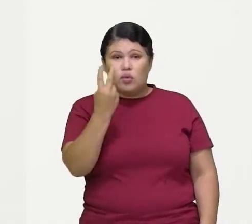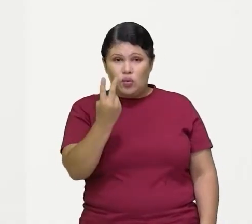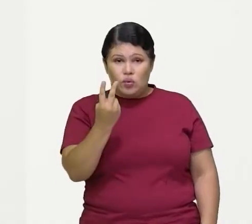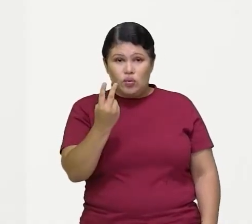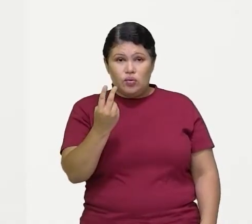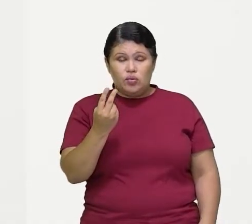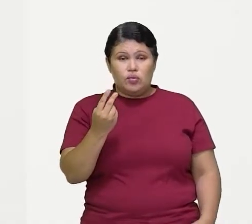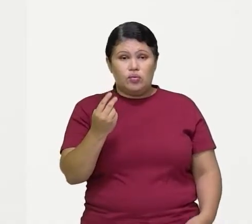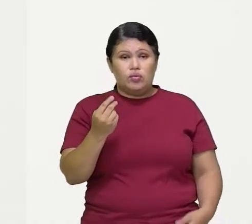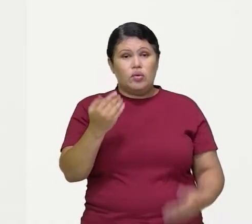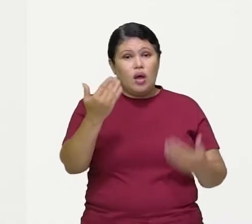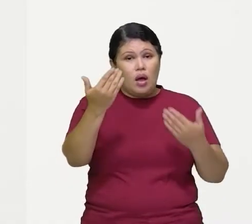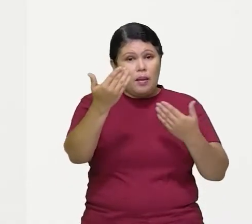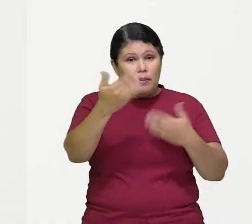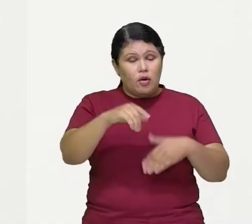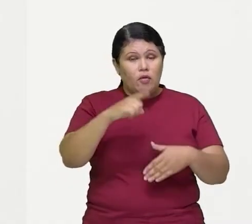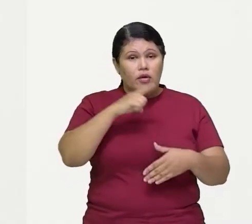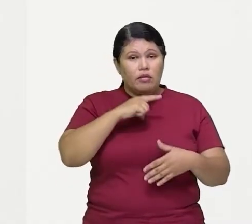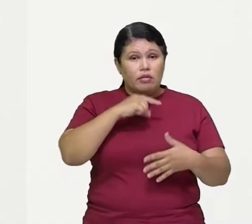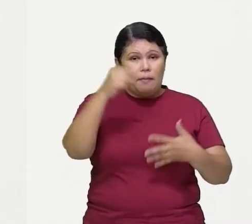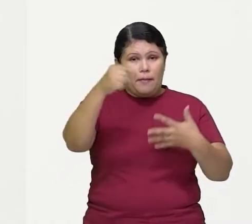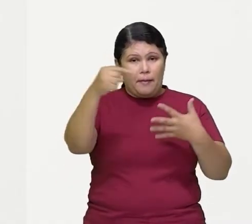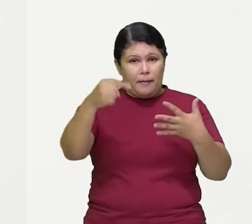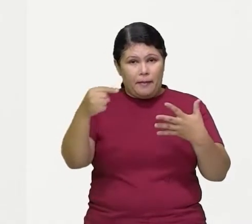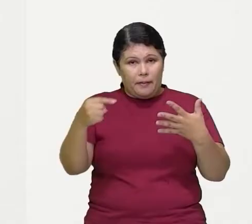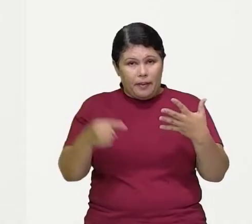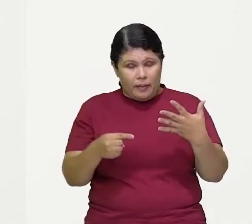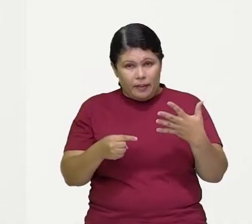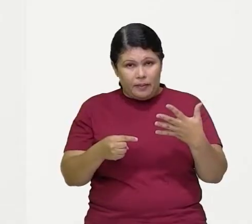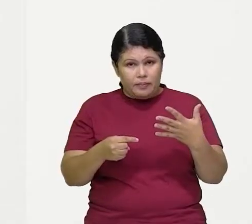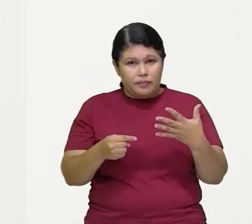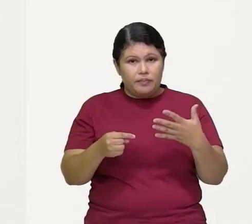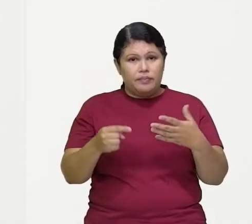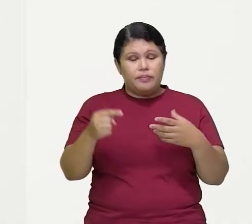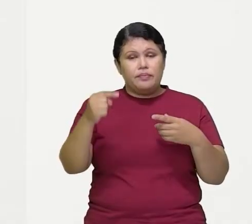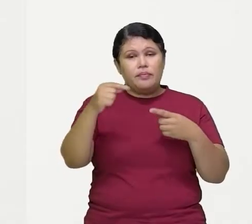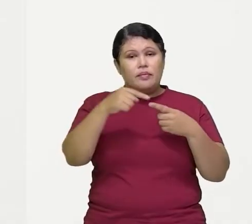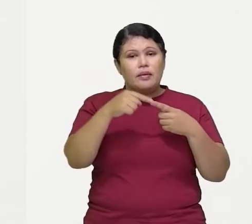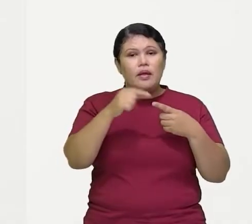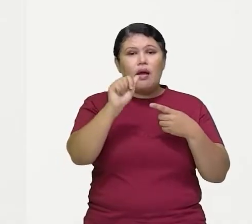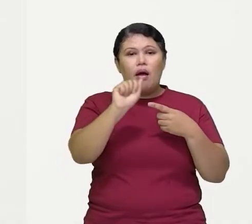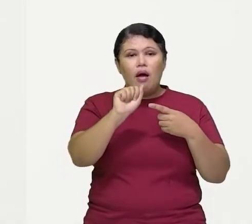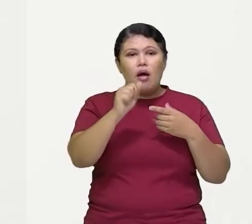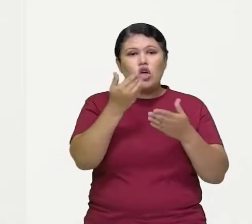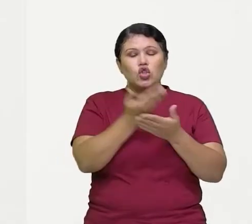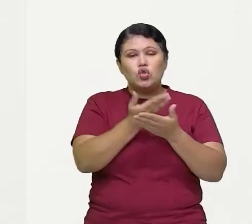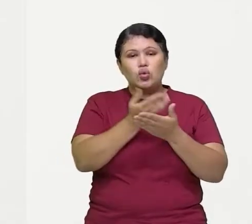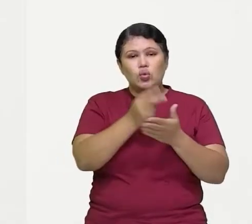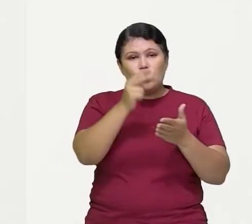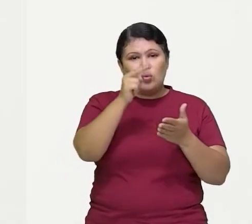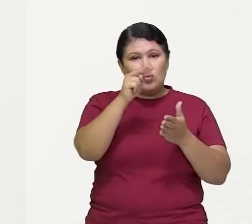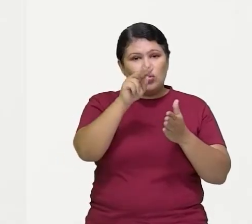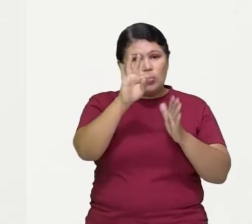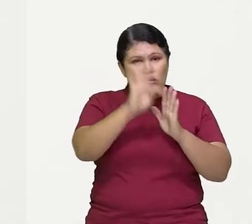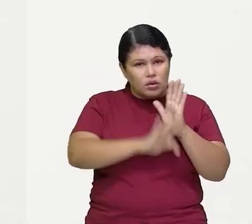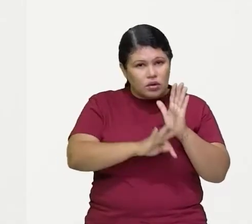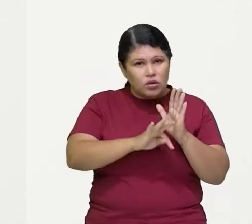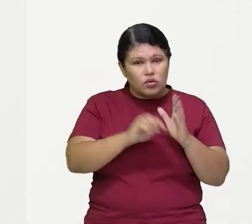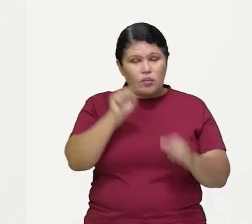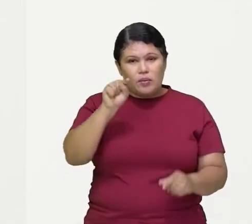A prova constará de 2 pontos. Um estudo de texto ponto e